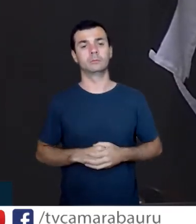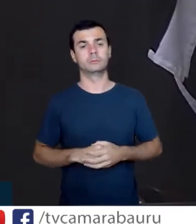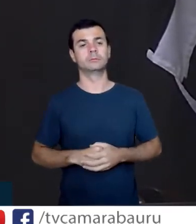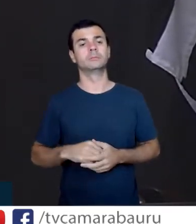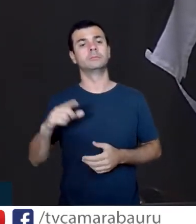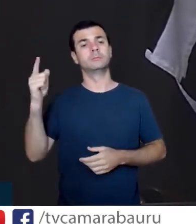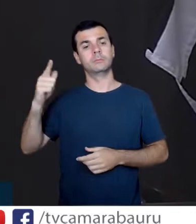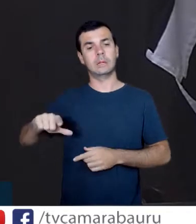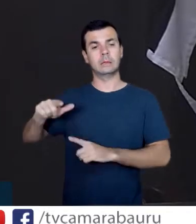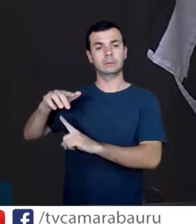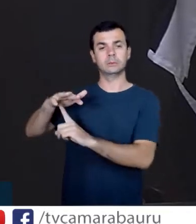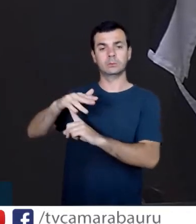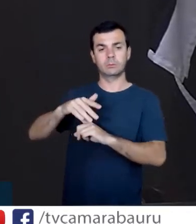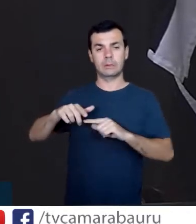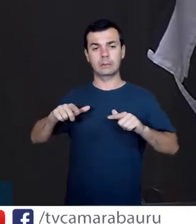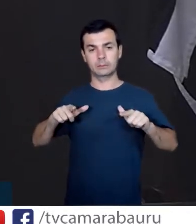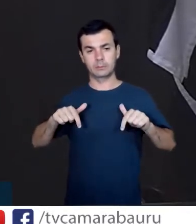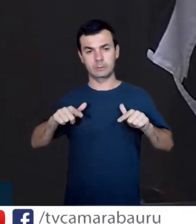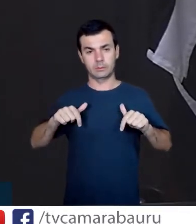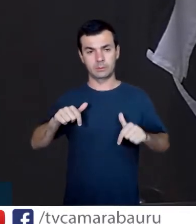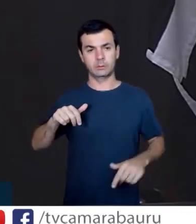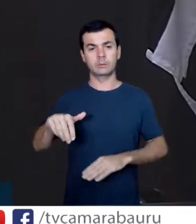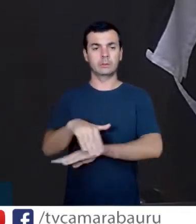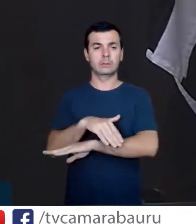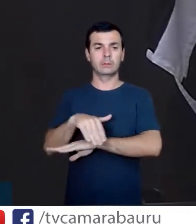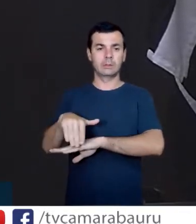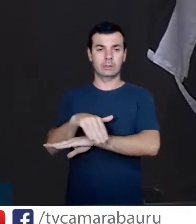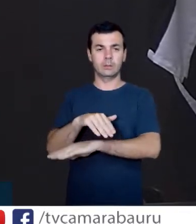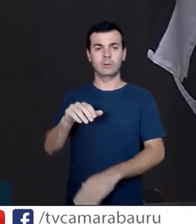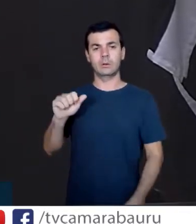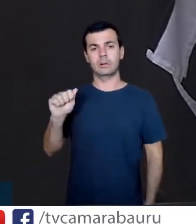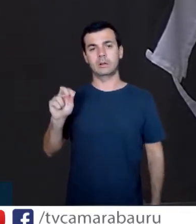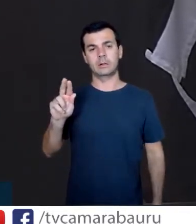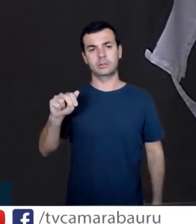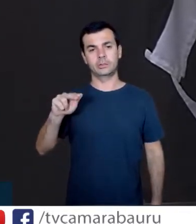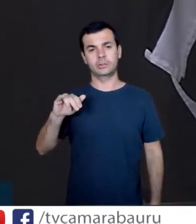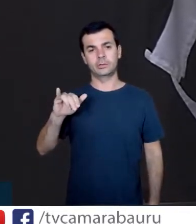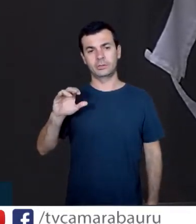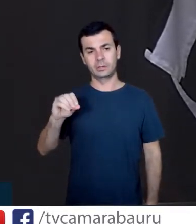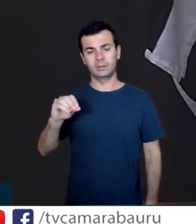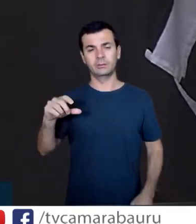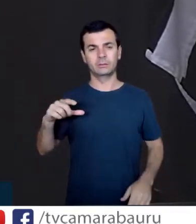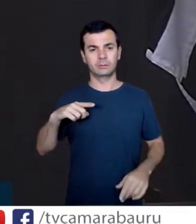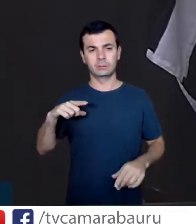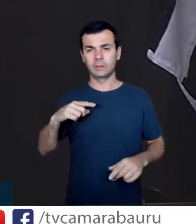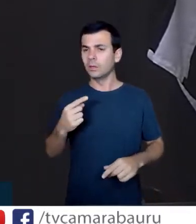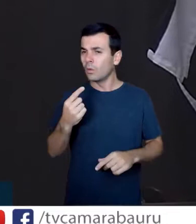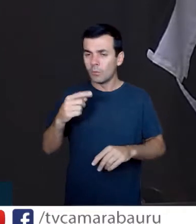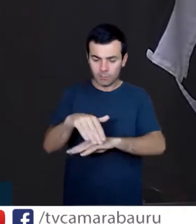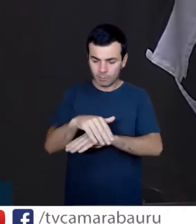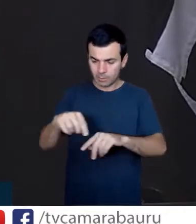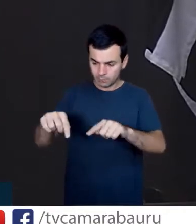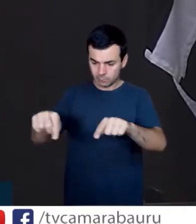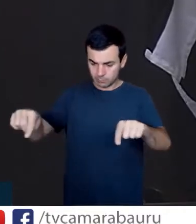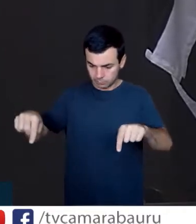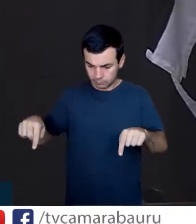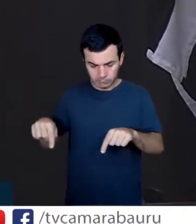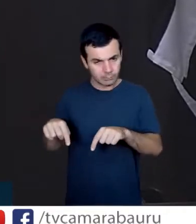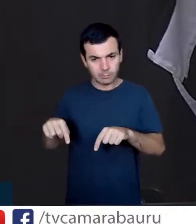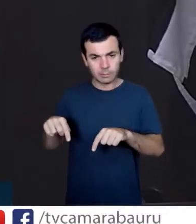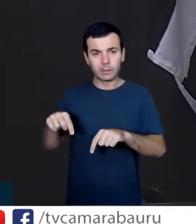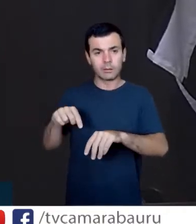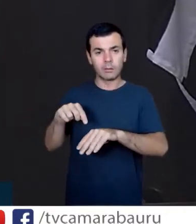rua Argemiro Ferraz Basto. Uma quadra, o prefeito não conseguiu colocar o asfalto em uma quadra, que é na